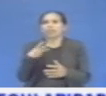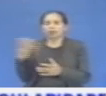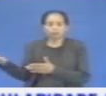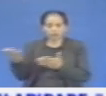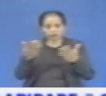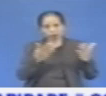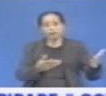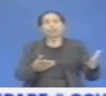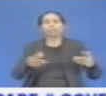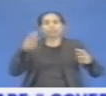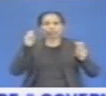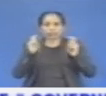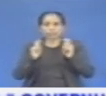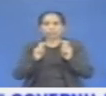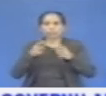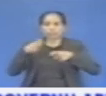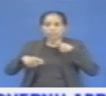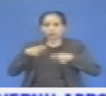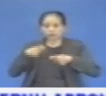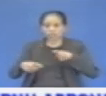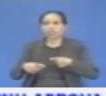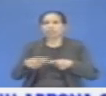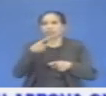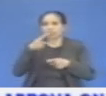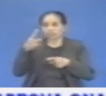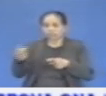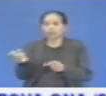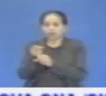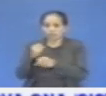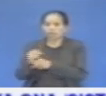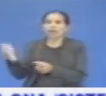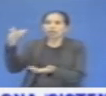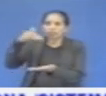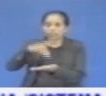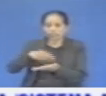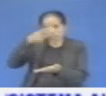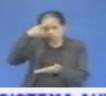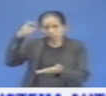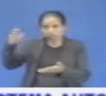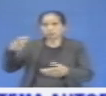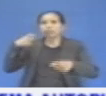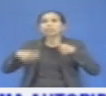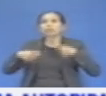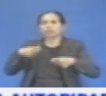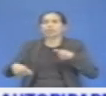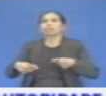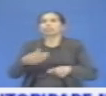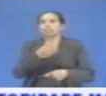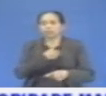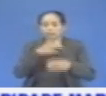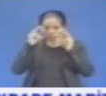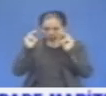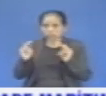mar recurso e tun mar recurso ne decisão atum fila fale mai pra tu resulga fale tamba tribunal recurso ne anoin kata factus balu ne bem mak